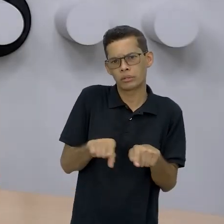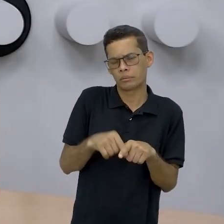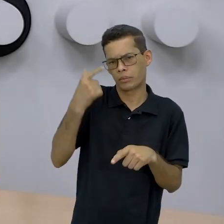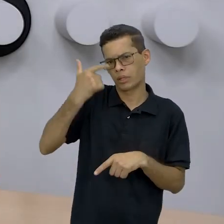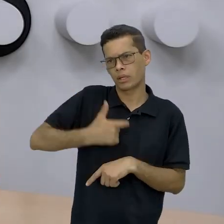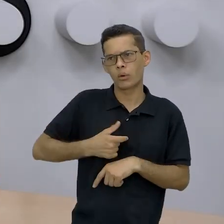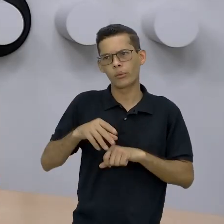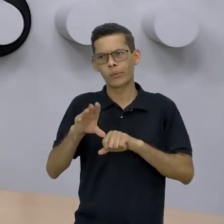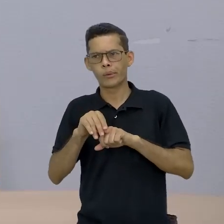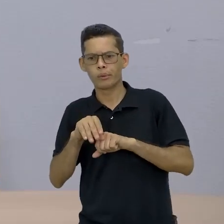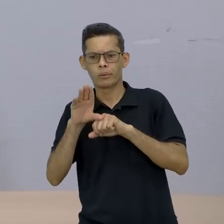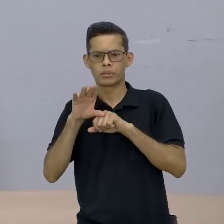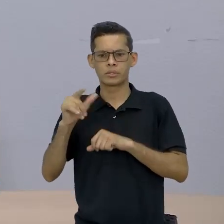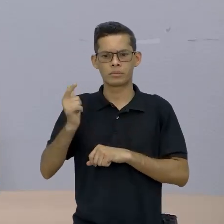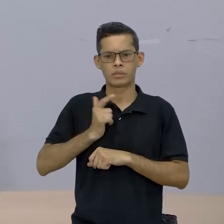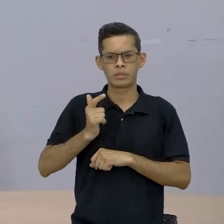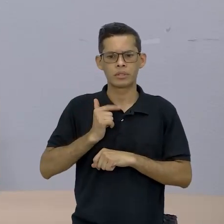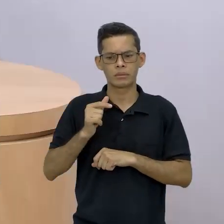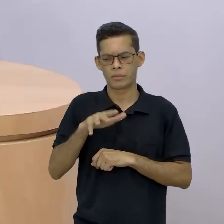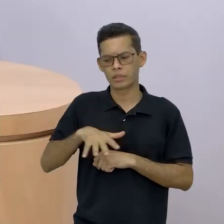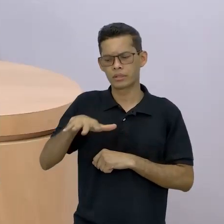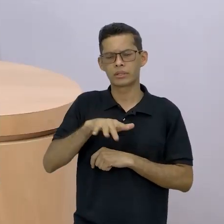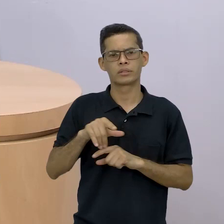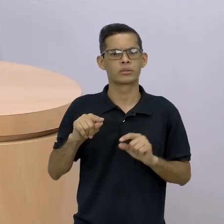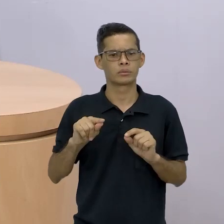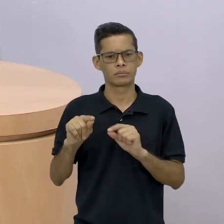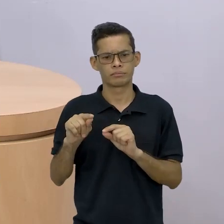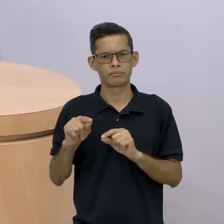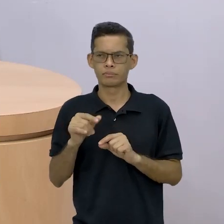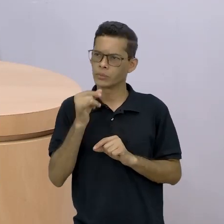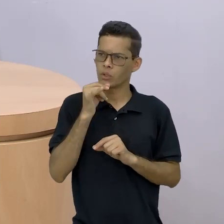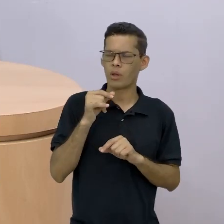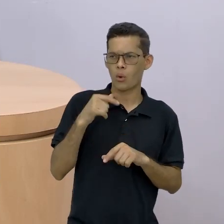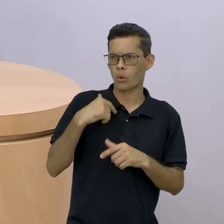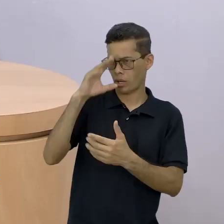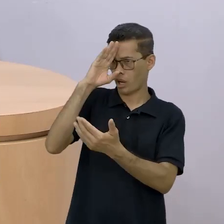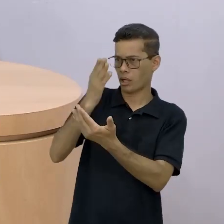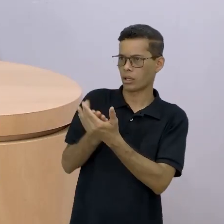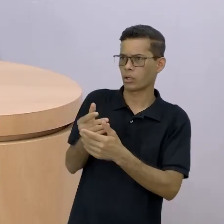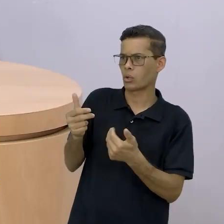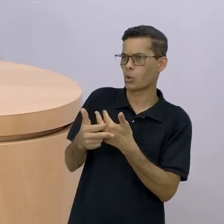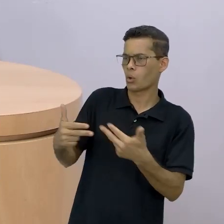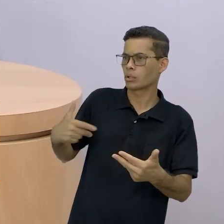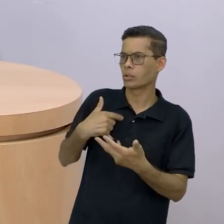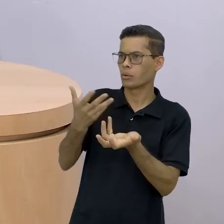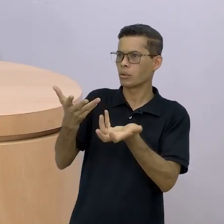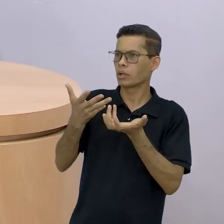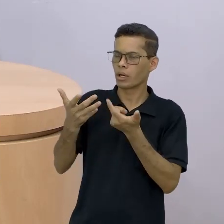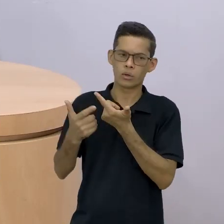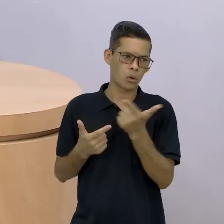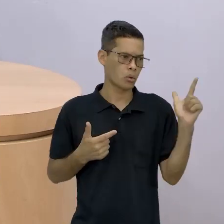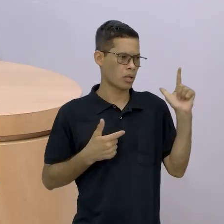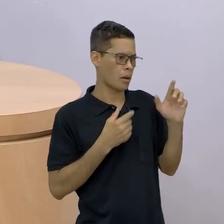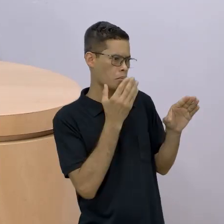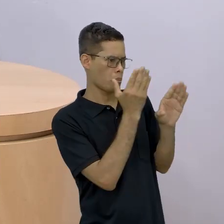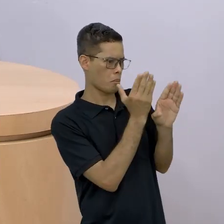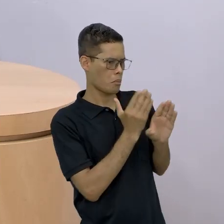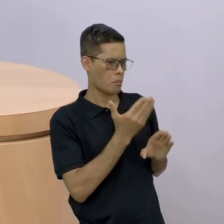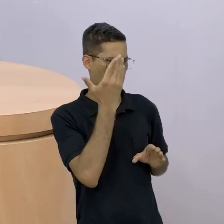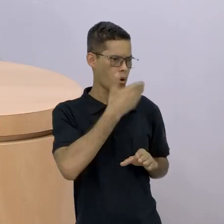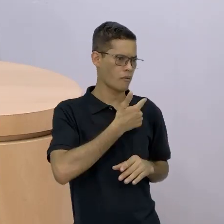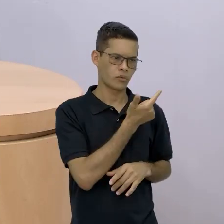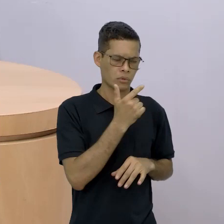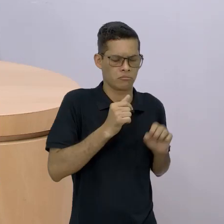afetiva. Também, exato. Eu quero acreditar naquilo que eu quero acreditar. Dane-se que não tem comprovação empírica.